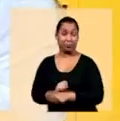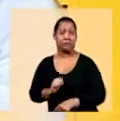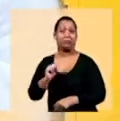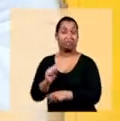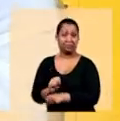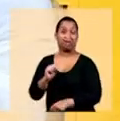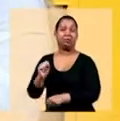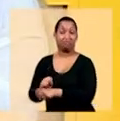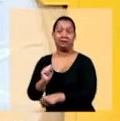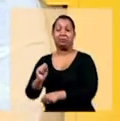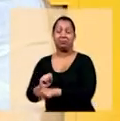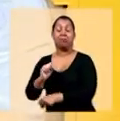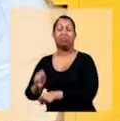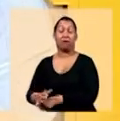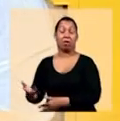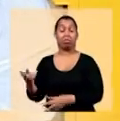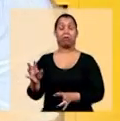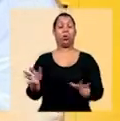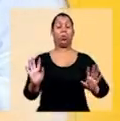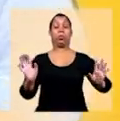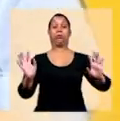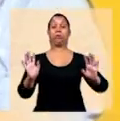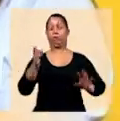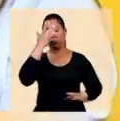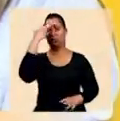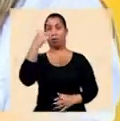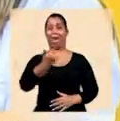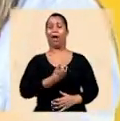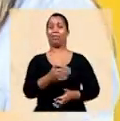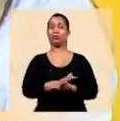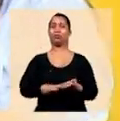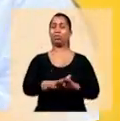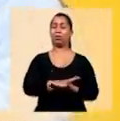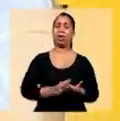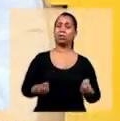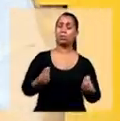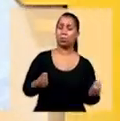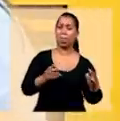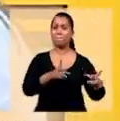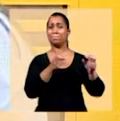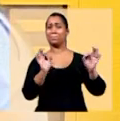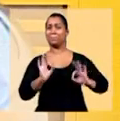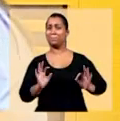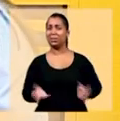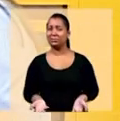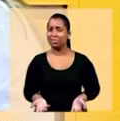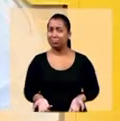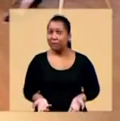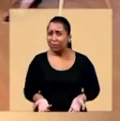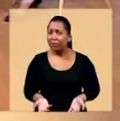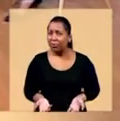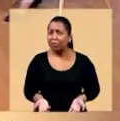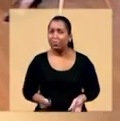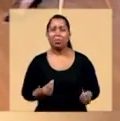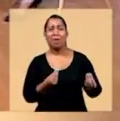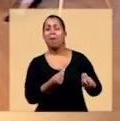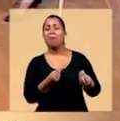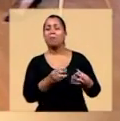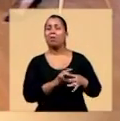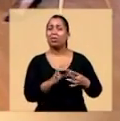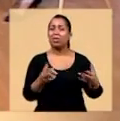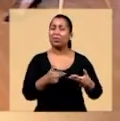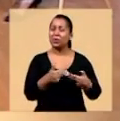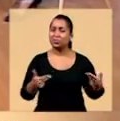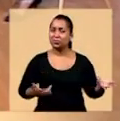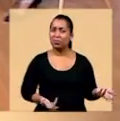e o negócio vai tomando uma proporção que a hora que você vê, fala, nossa, mas ninguém avisou? Como ninguém percebeu que isso estava acontecendo? Deixou chegar nesse ponto, né? Como vocês